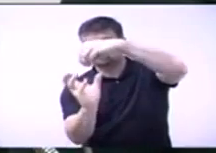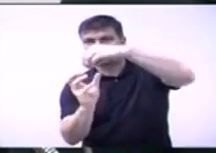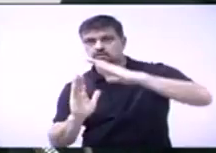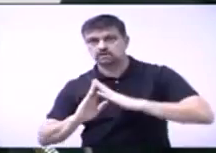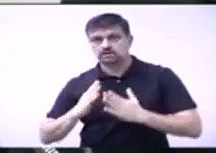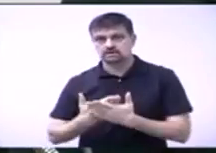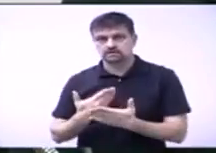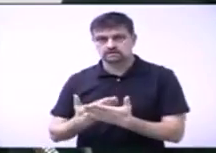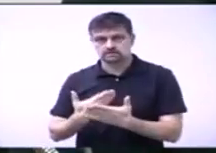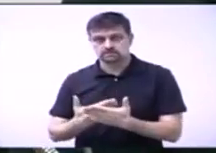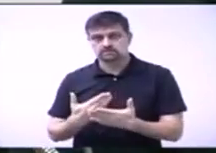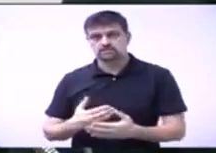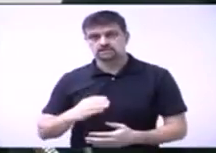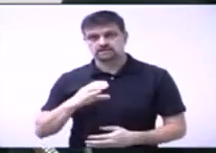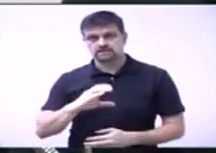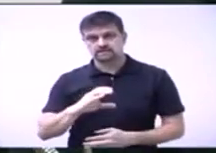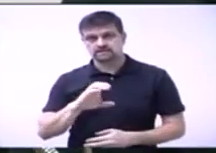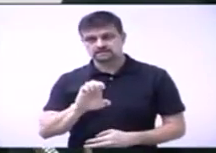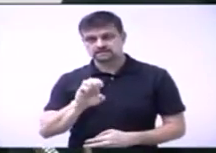escola CEMEP.